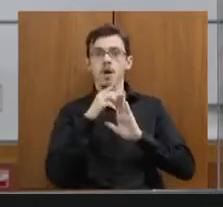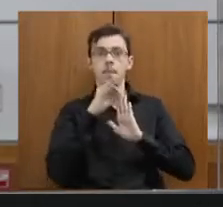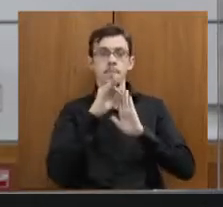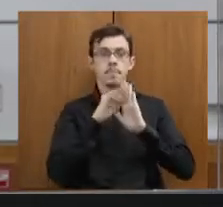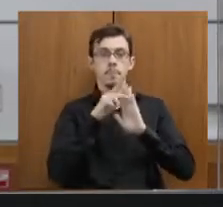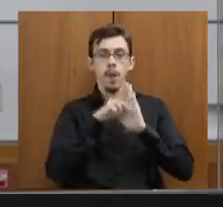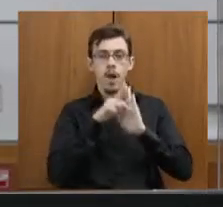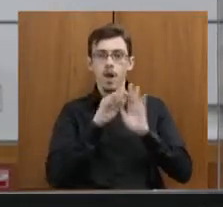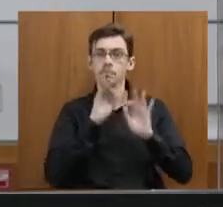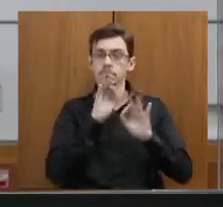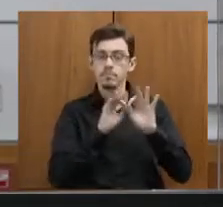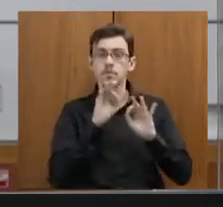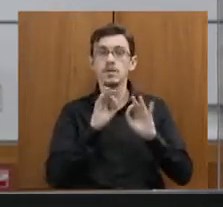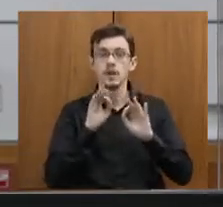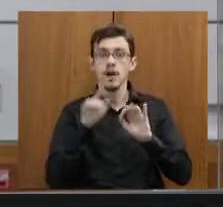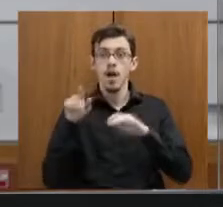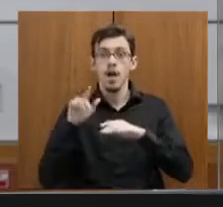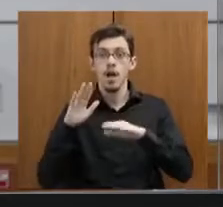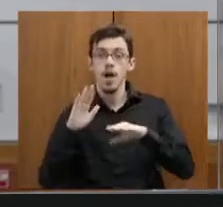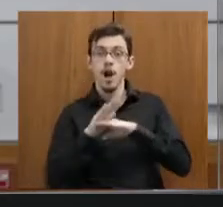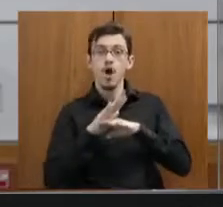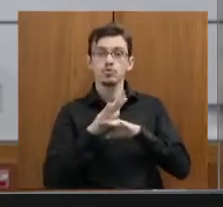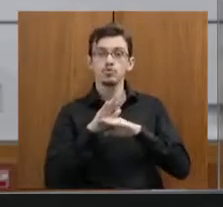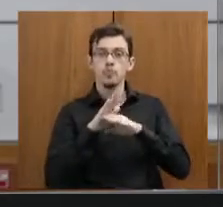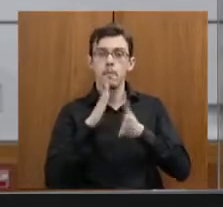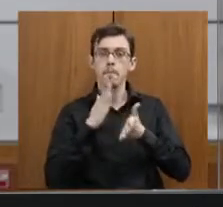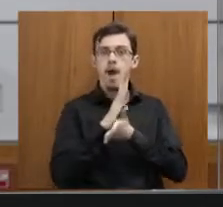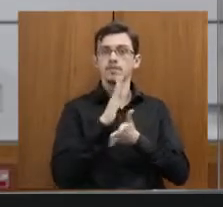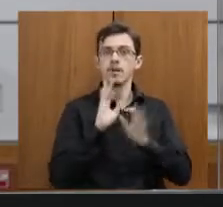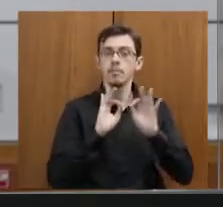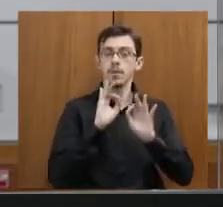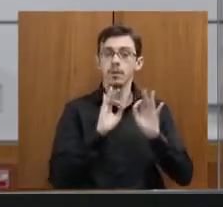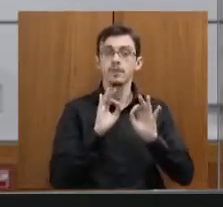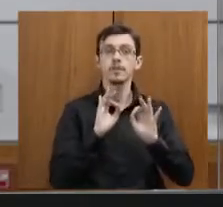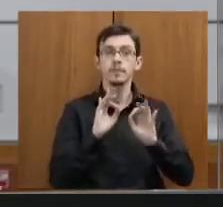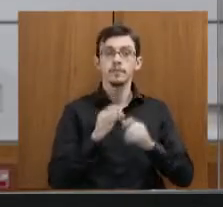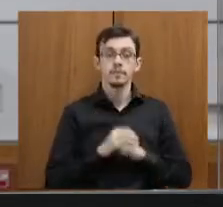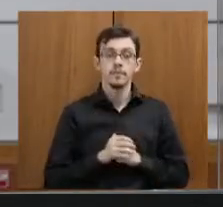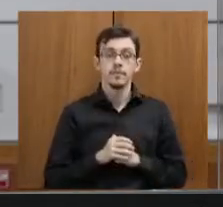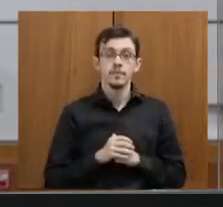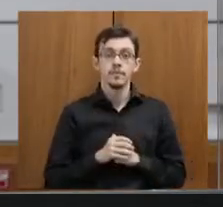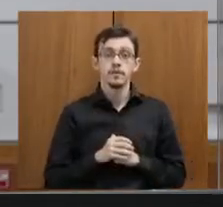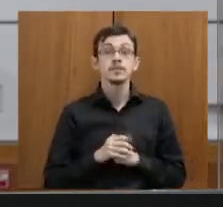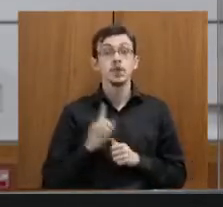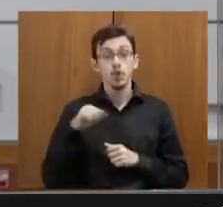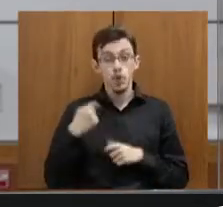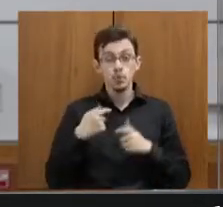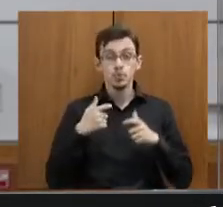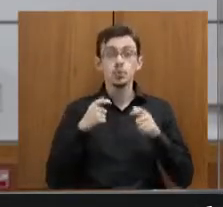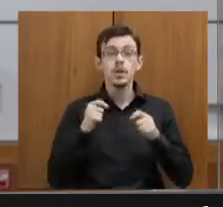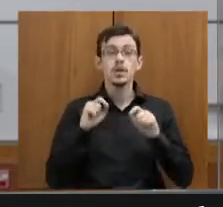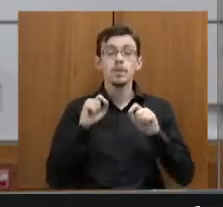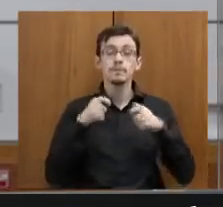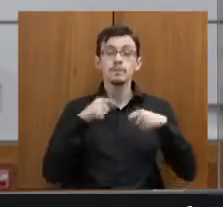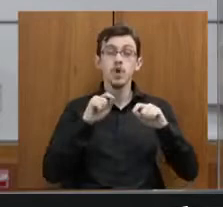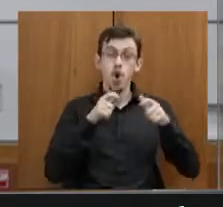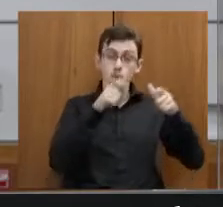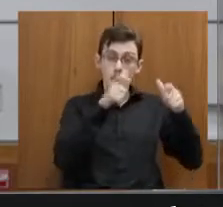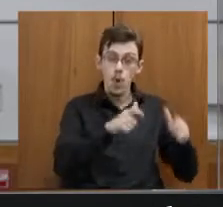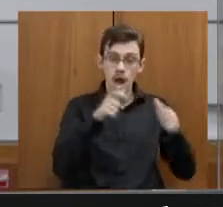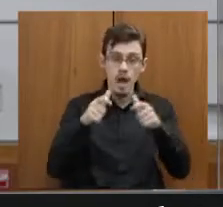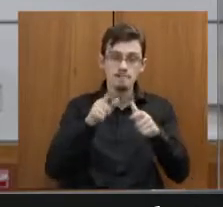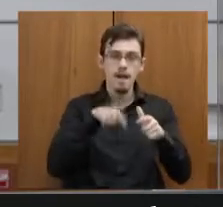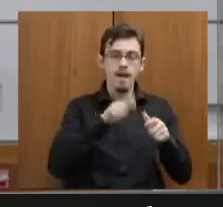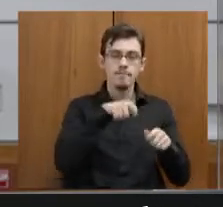plano ela participou da pactuação desse clã então nós precisamos é fortalecer esses lugares e